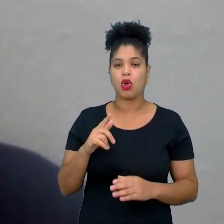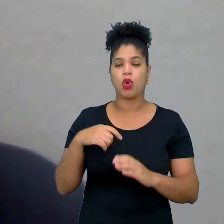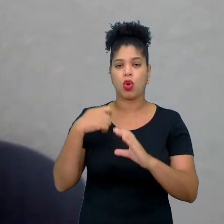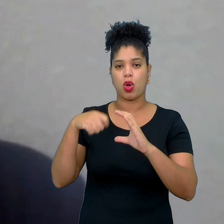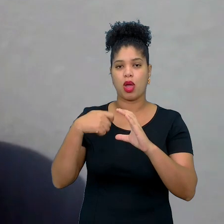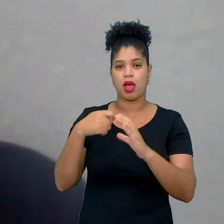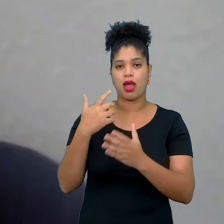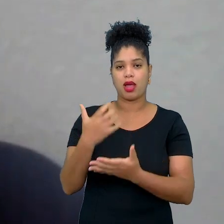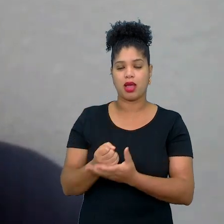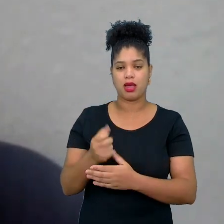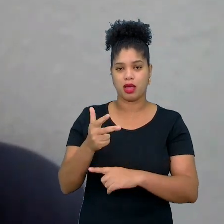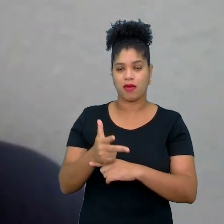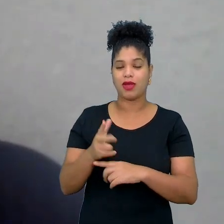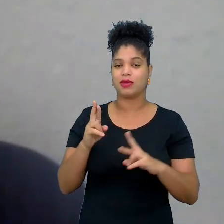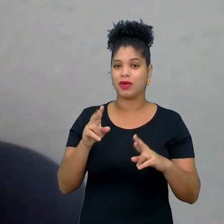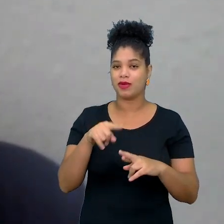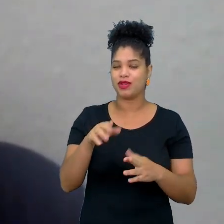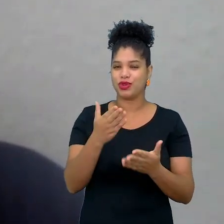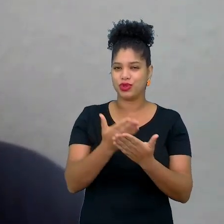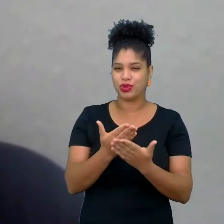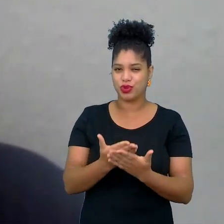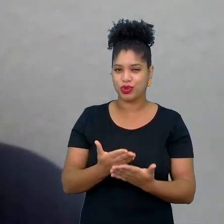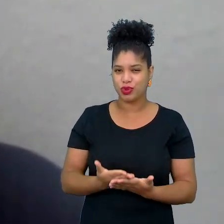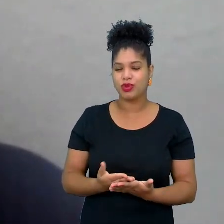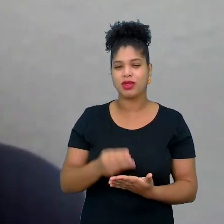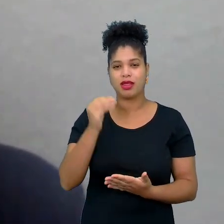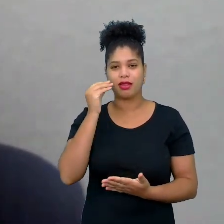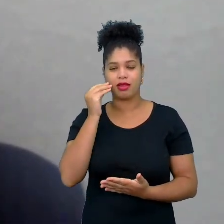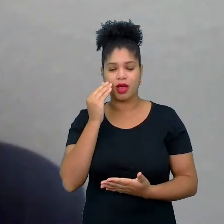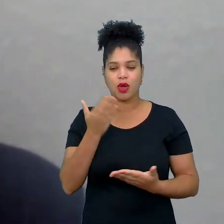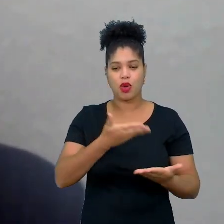que vocês possam estudar, desdobrar sobre